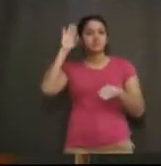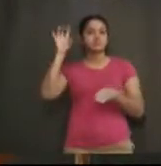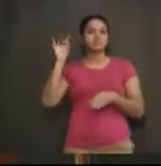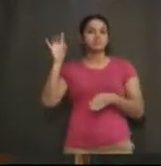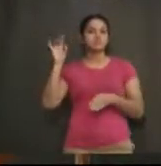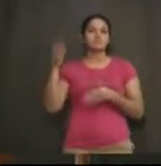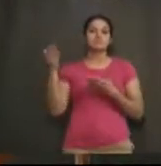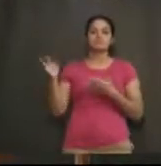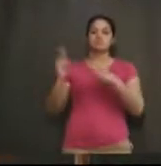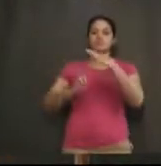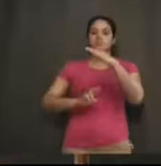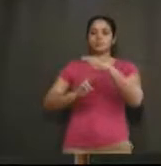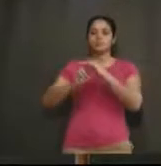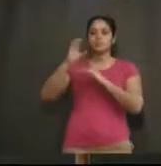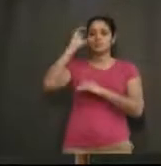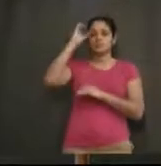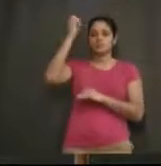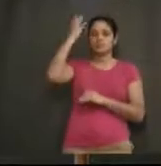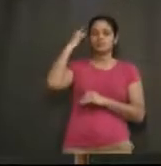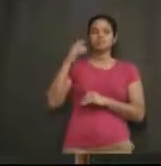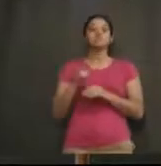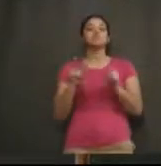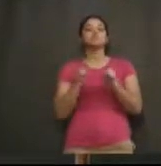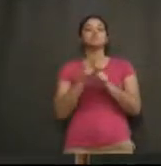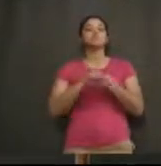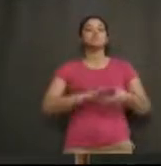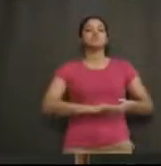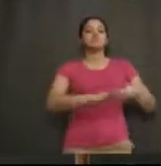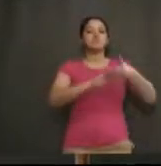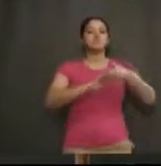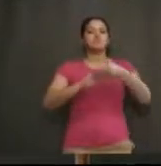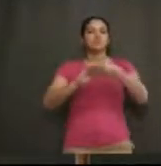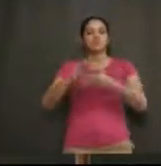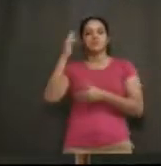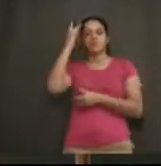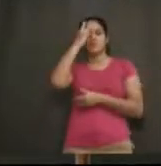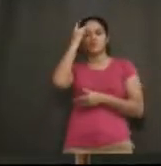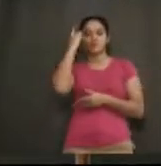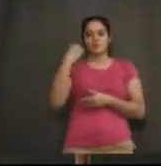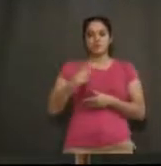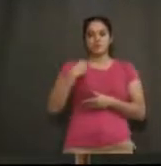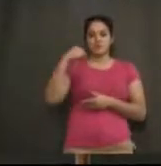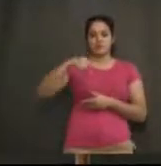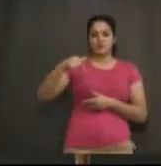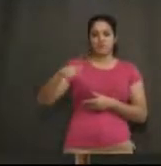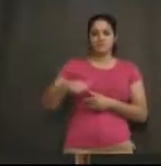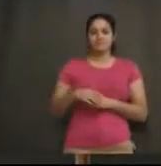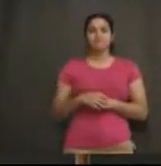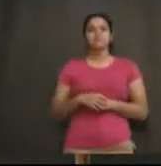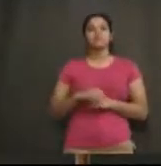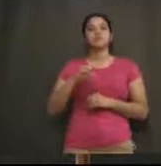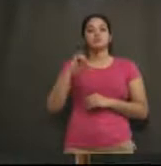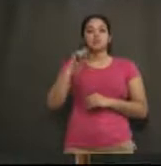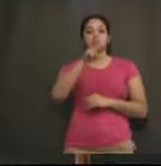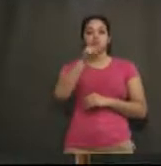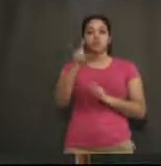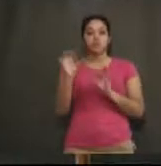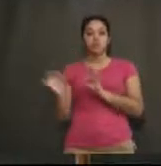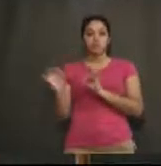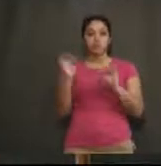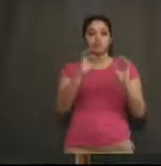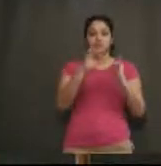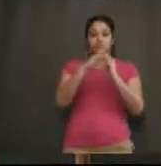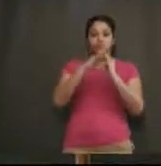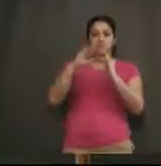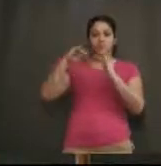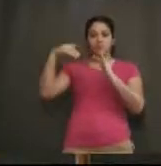reitor, Emanuel Torinho. Cumprimentar também todos os presentes, né? Aos participantes externos, sejam todos bem-vindos.